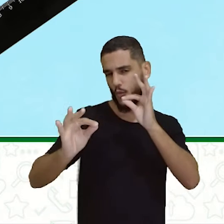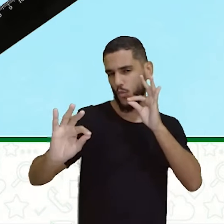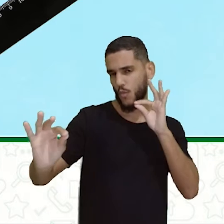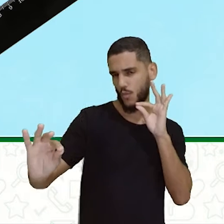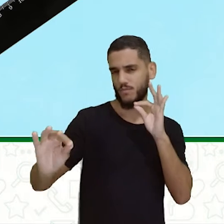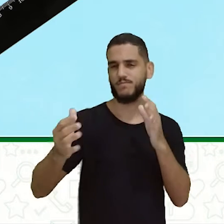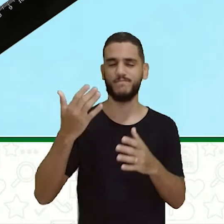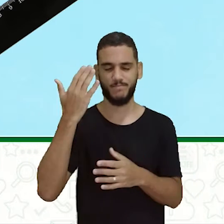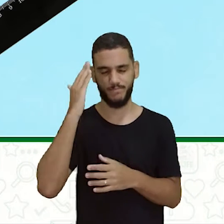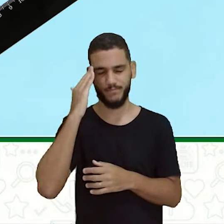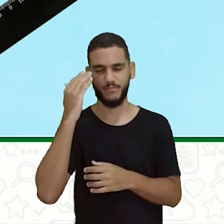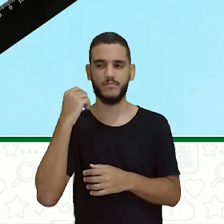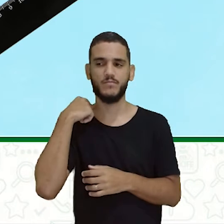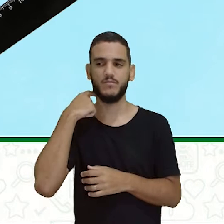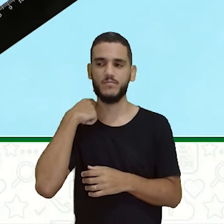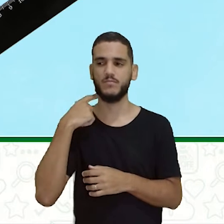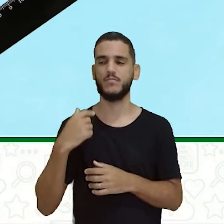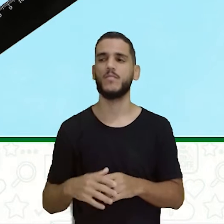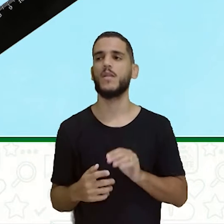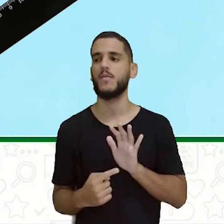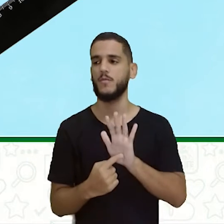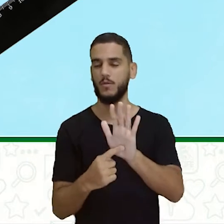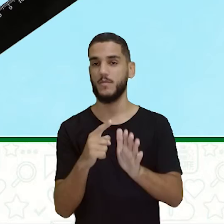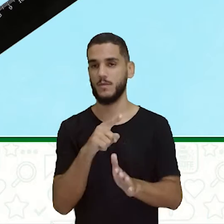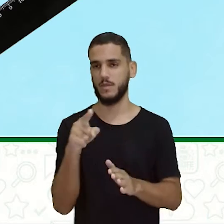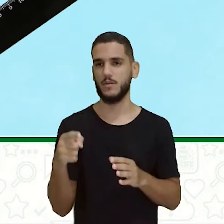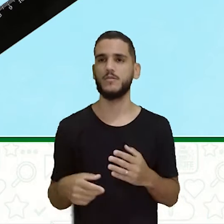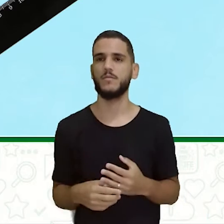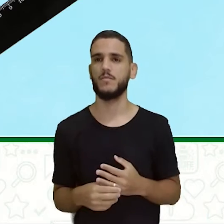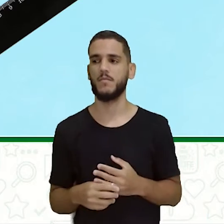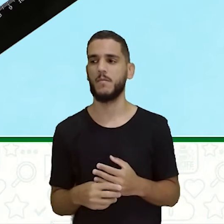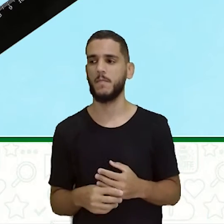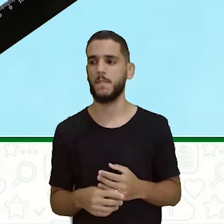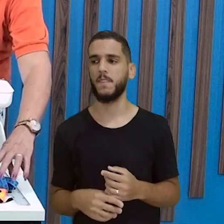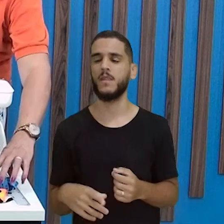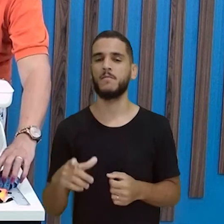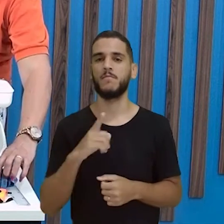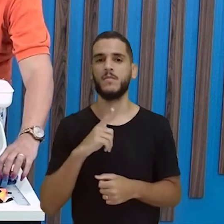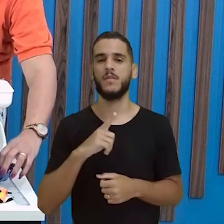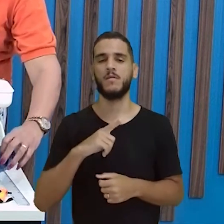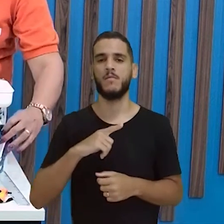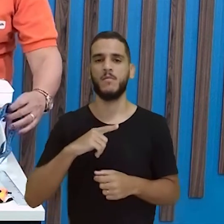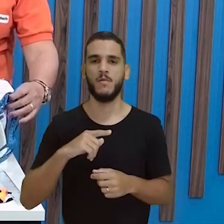Então, aí eu trouxe para vocês, olha, a fita métrica,